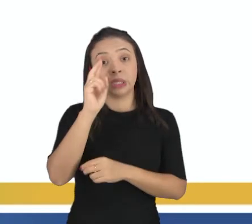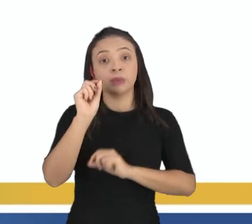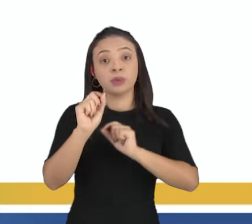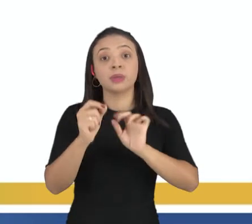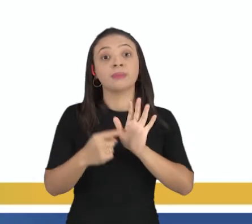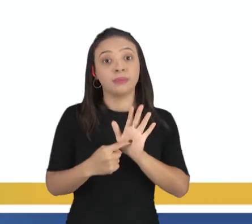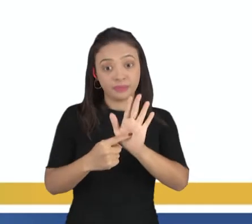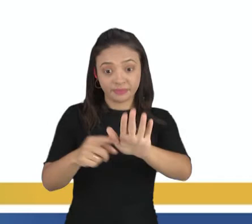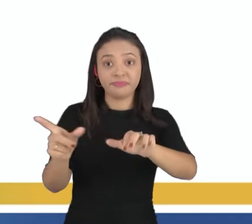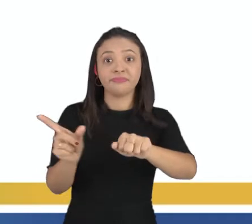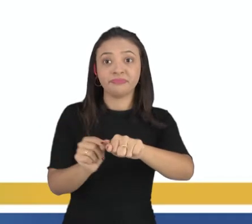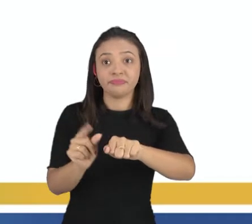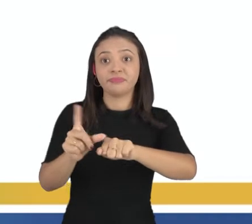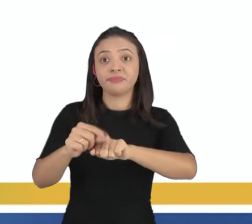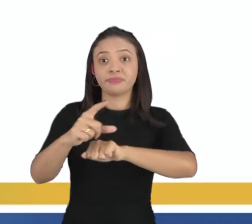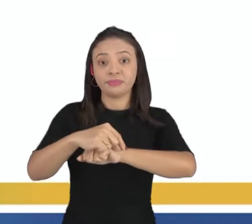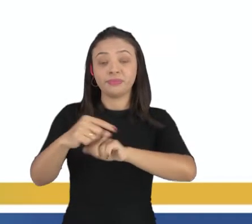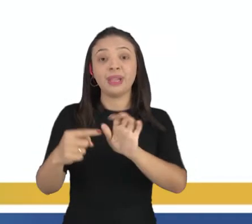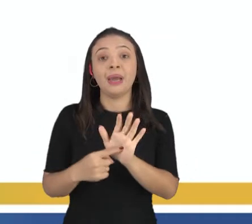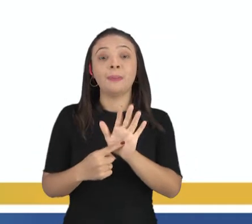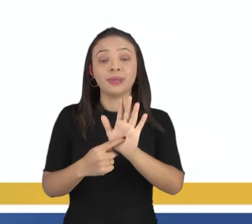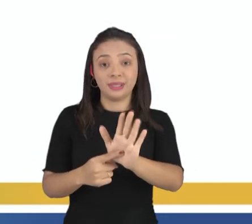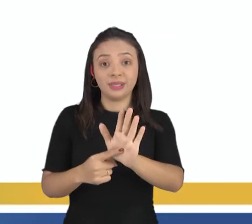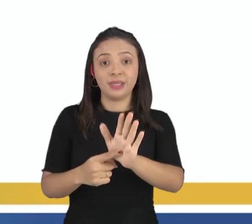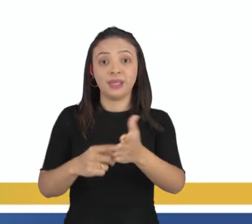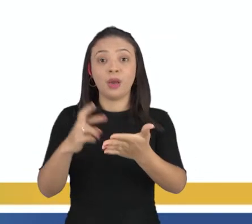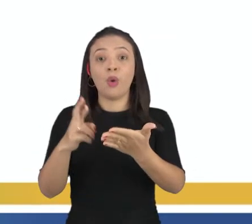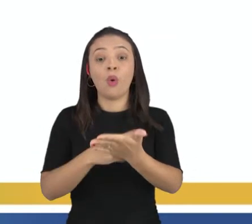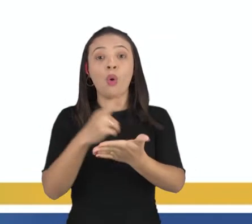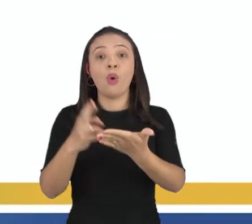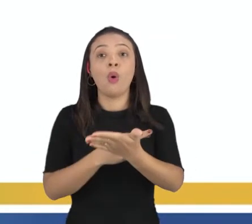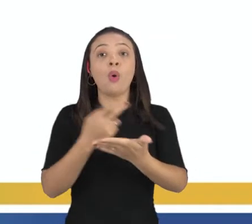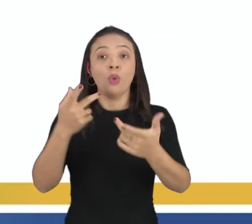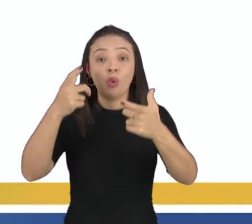trazer argumentos, que ele traz a matéria, a lei também serve como